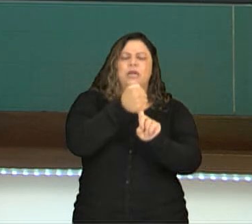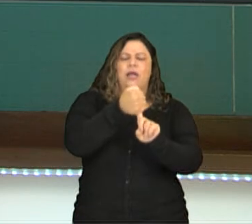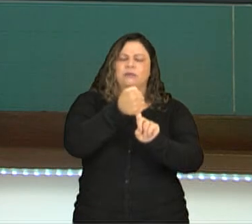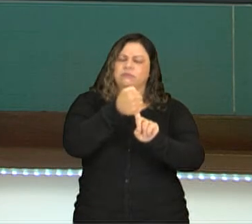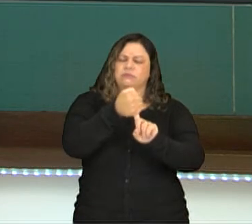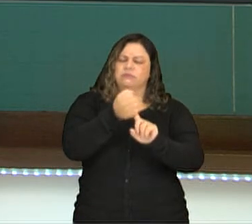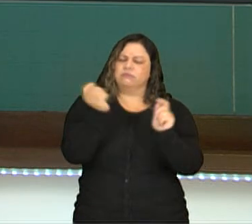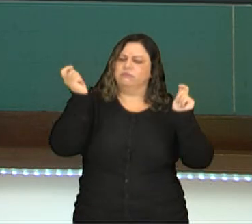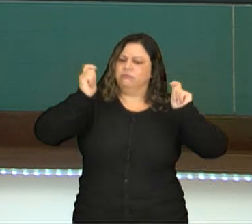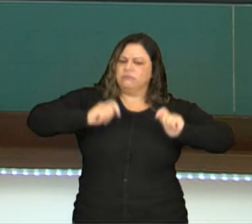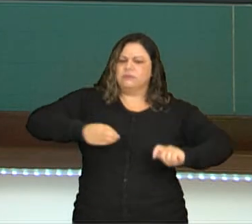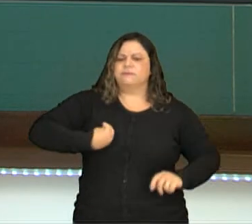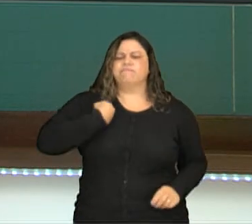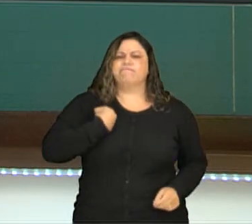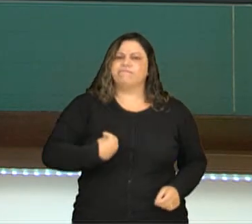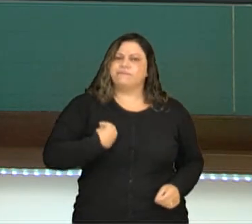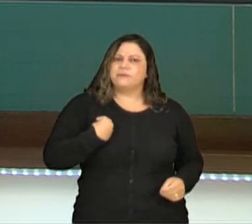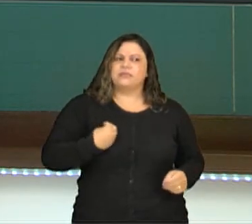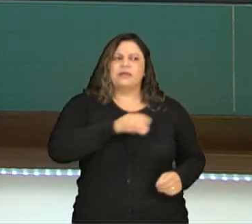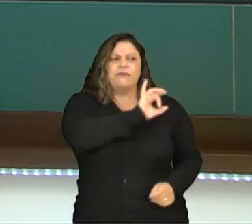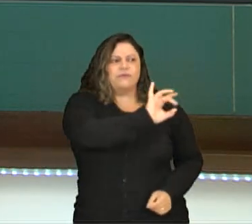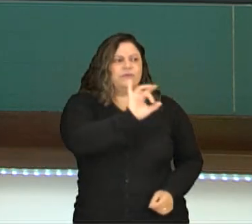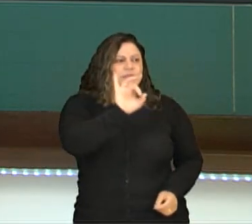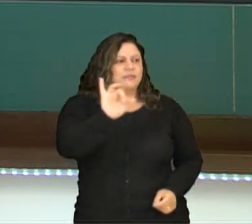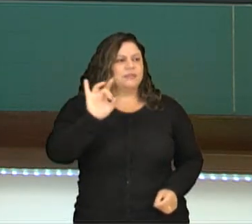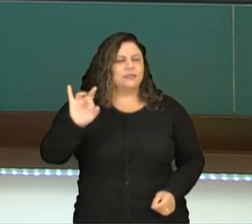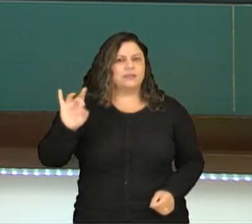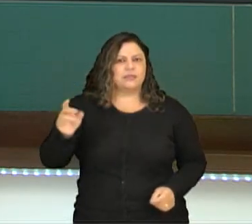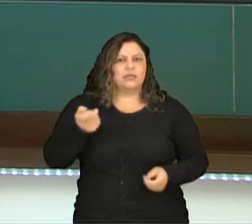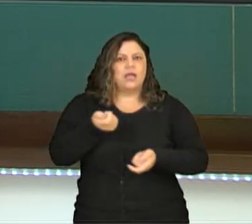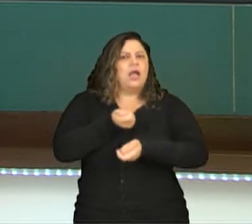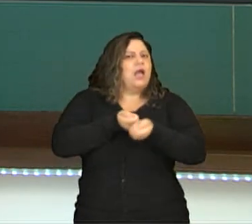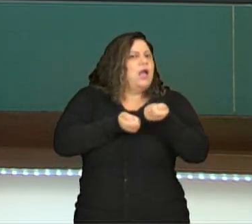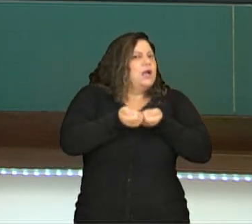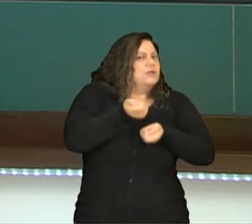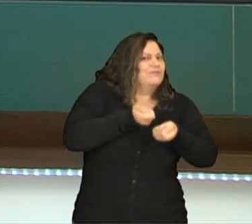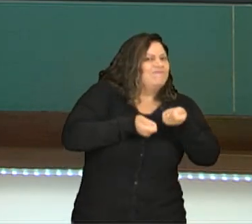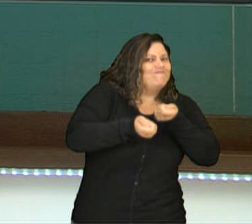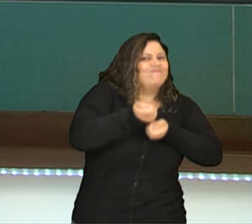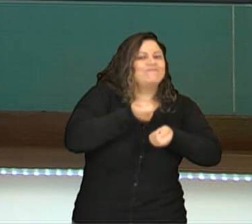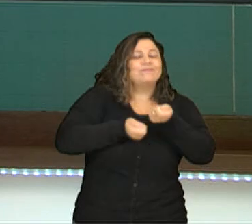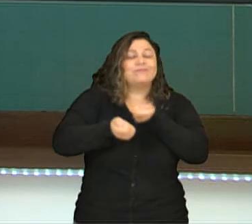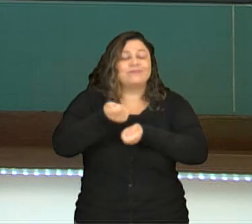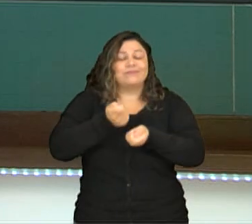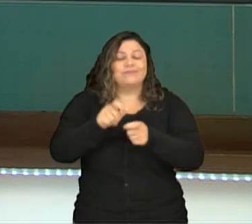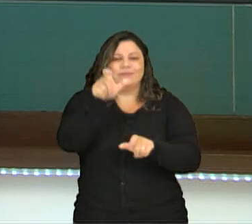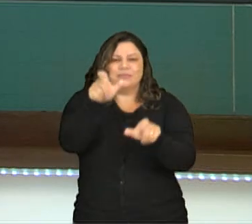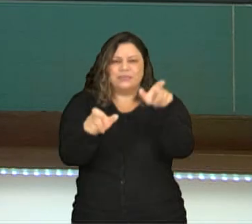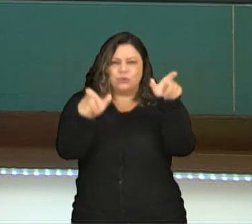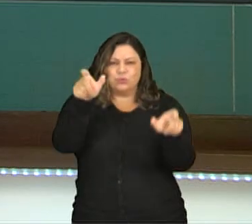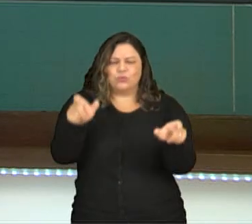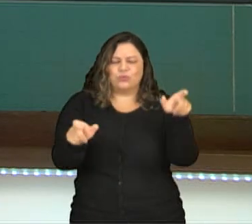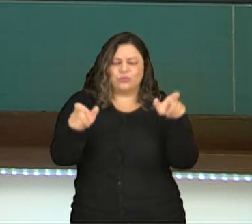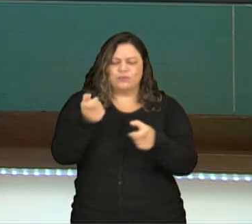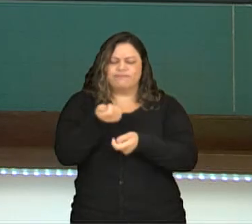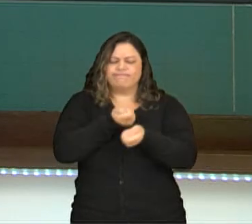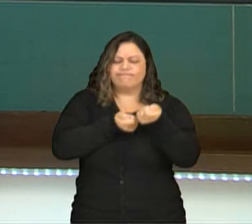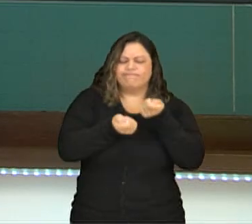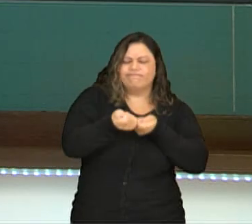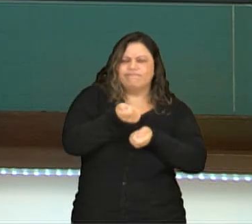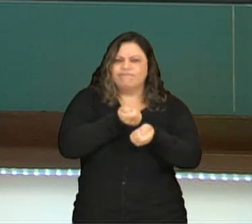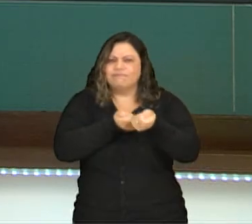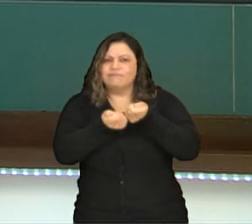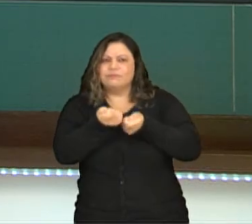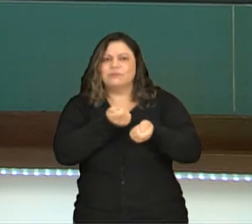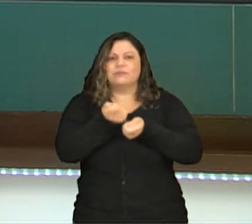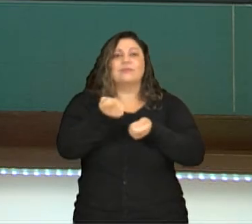aspecto vital das pessoas, né? O controle da vida das pessoas, ou o jeito que as pessoas vão tocar a vida nesse período, tem